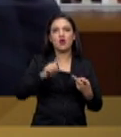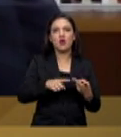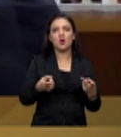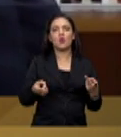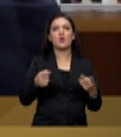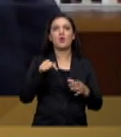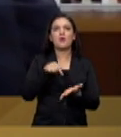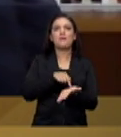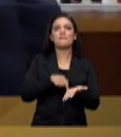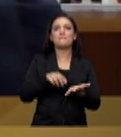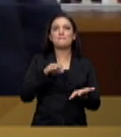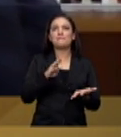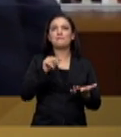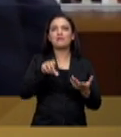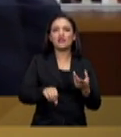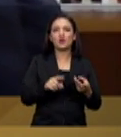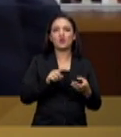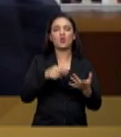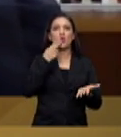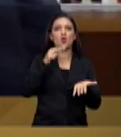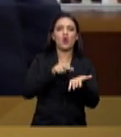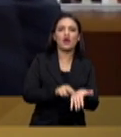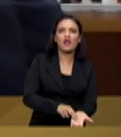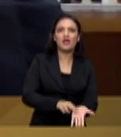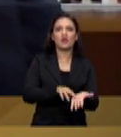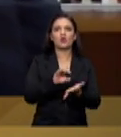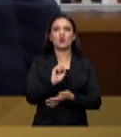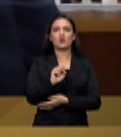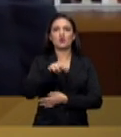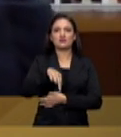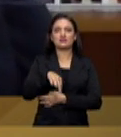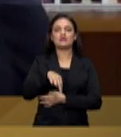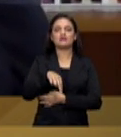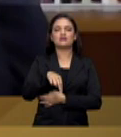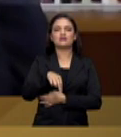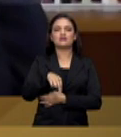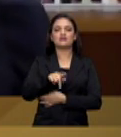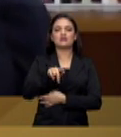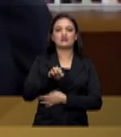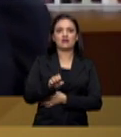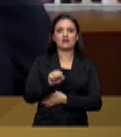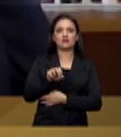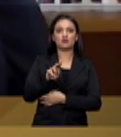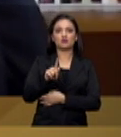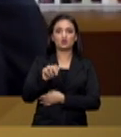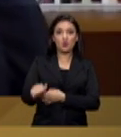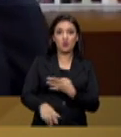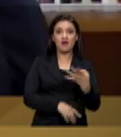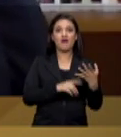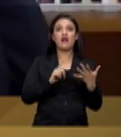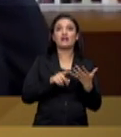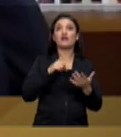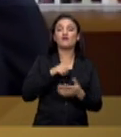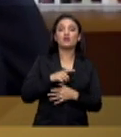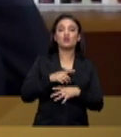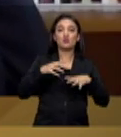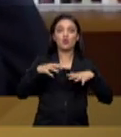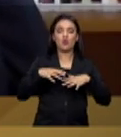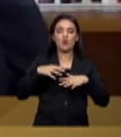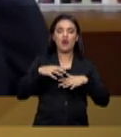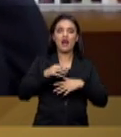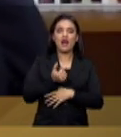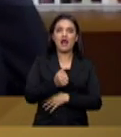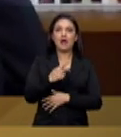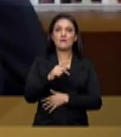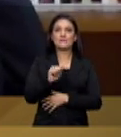CPI dos correios, CPI dos sanguessugas, CPI do apagão aéreo, que foi, aliás, um dos precedentes